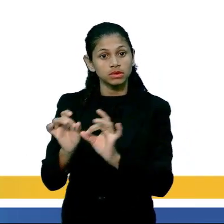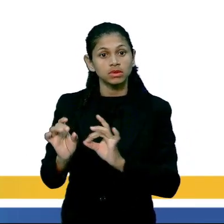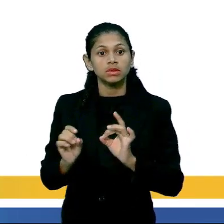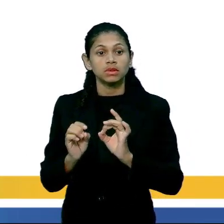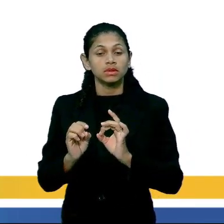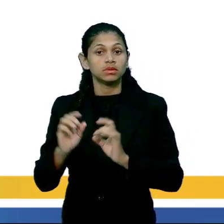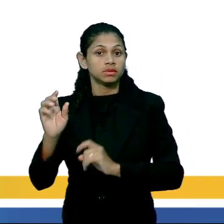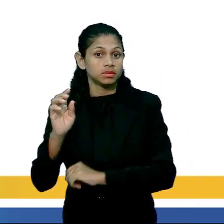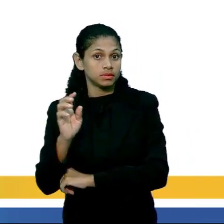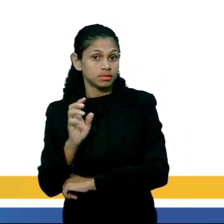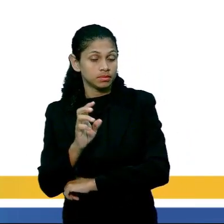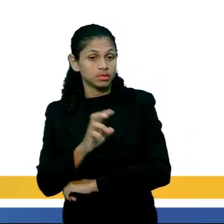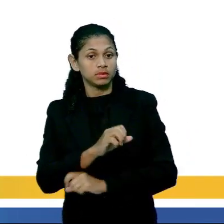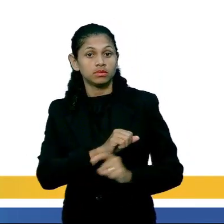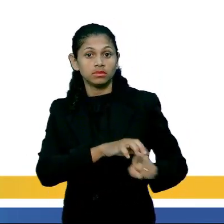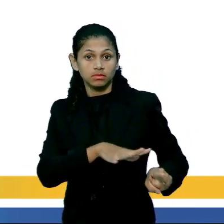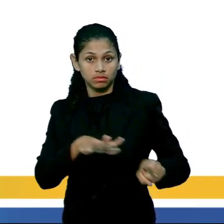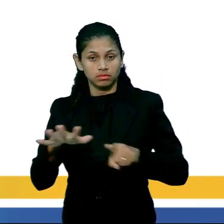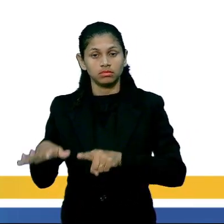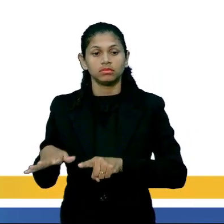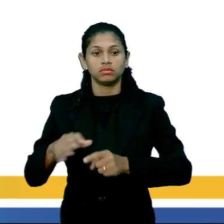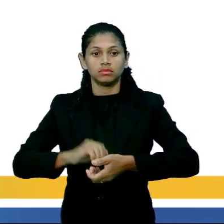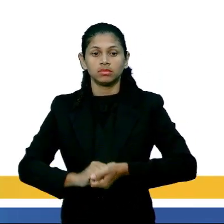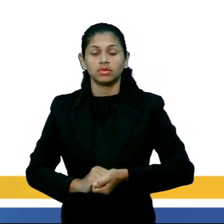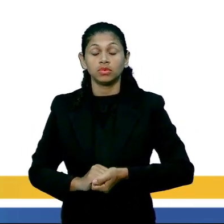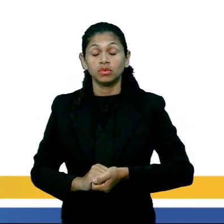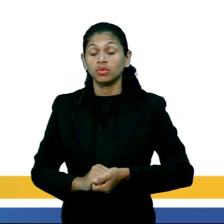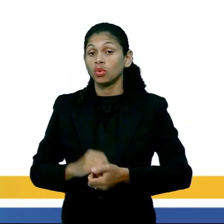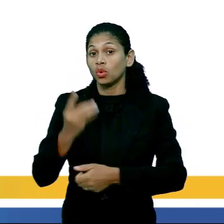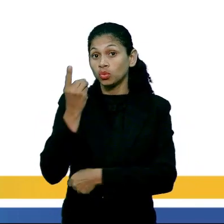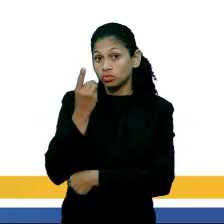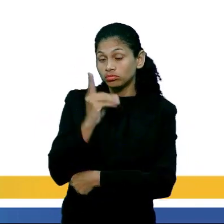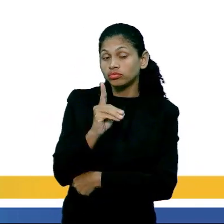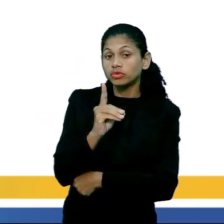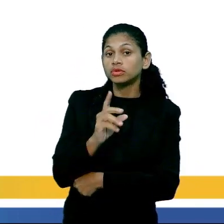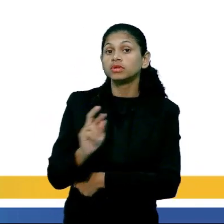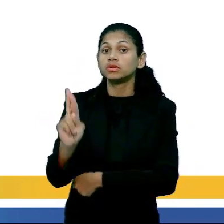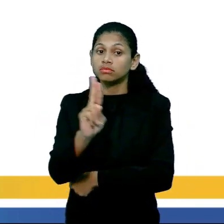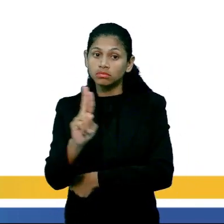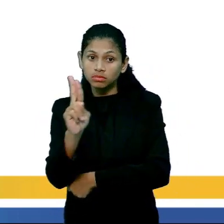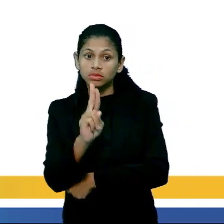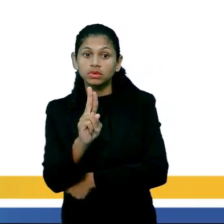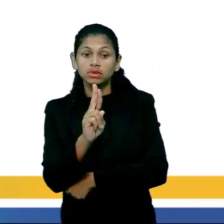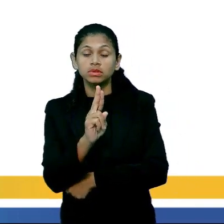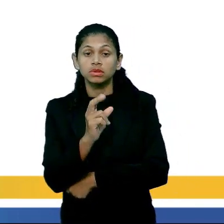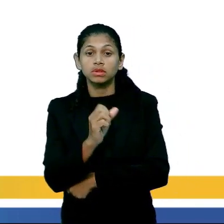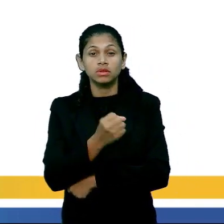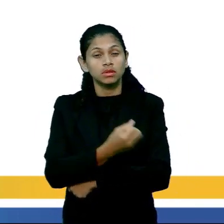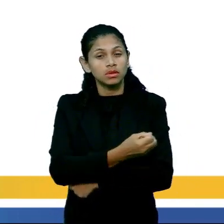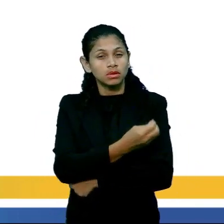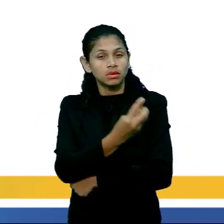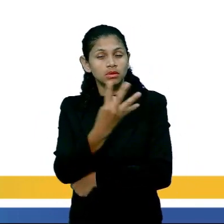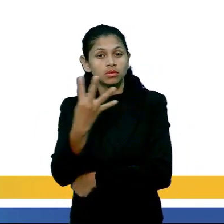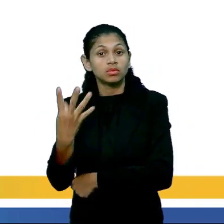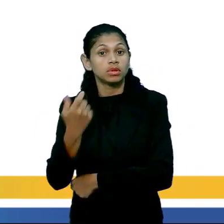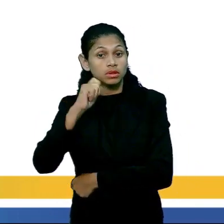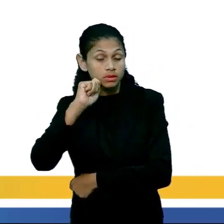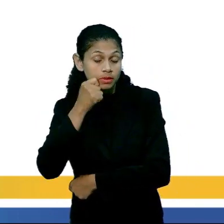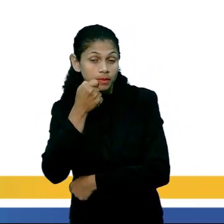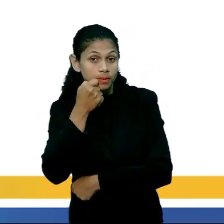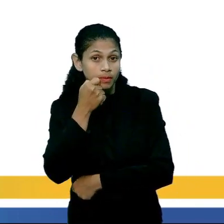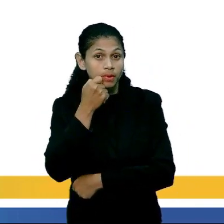o dia da semana utilizado como referência para a quantidade de pães a serem produzidos